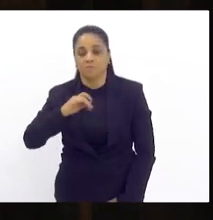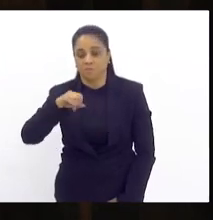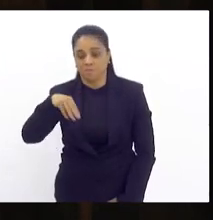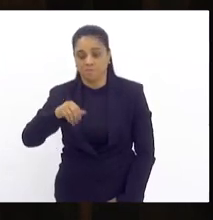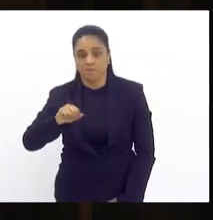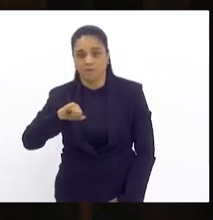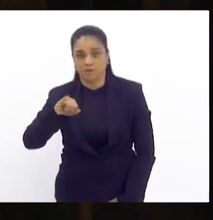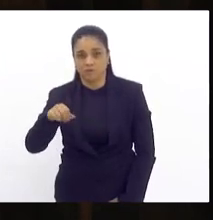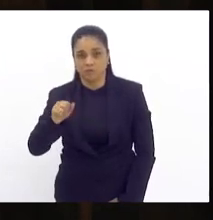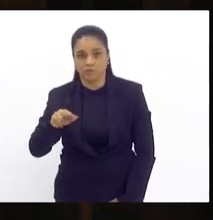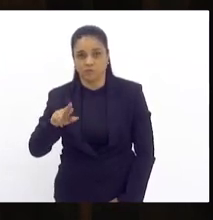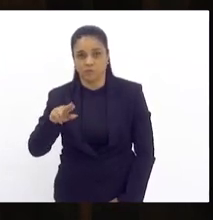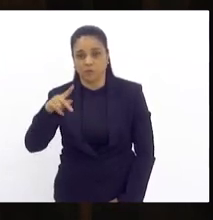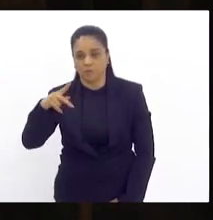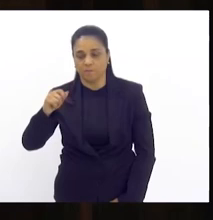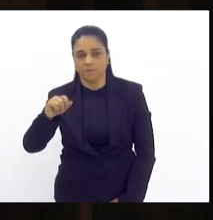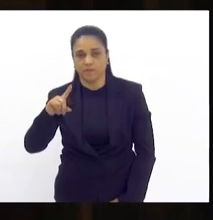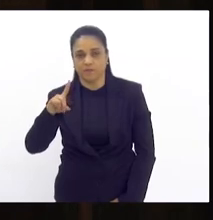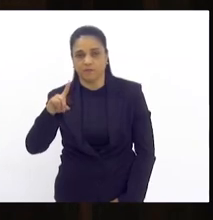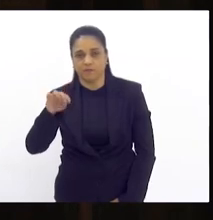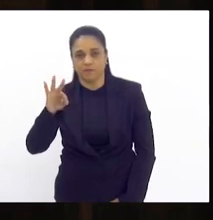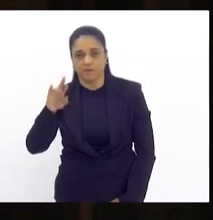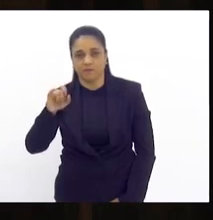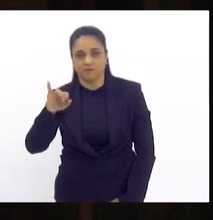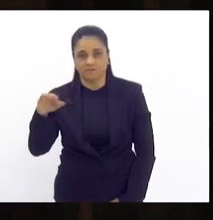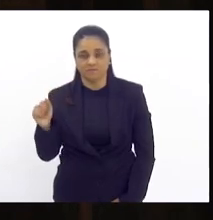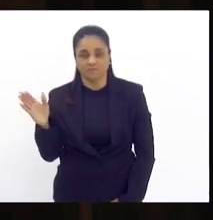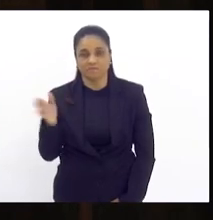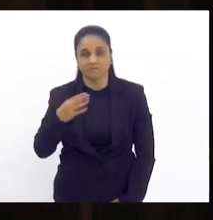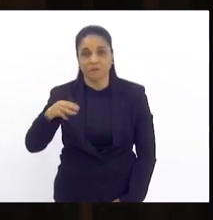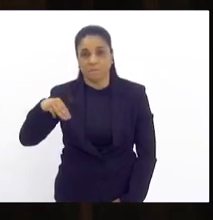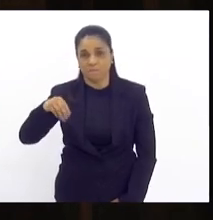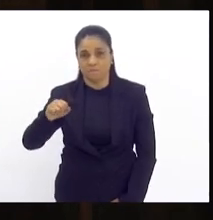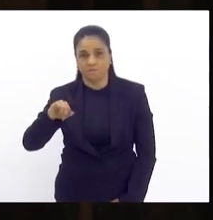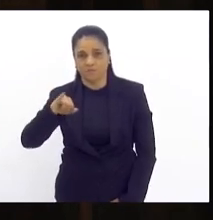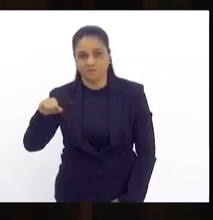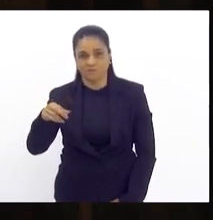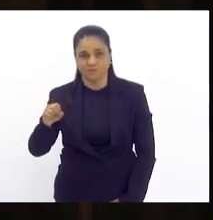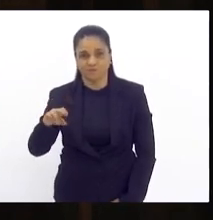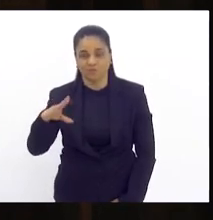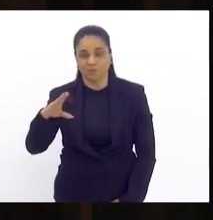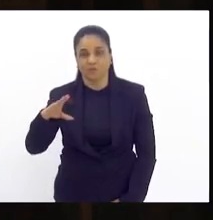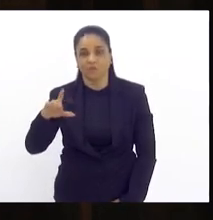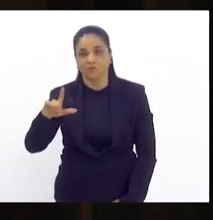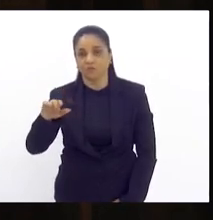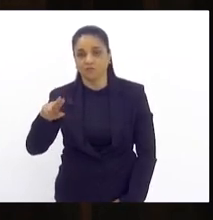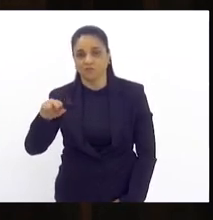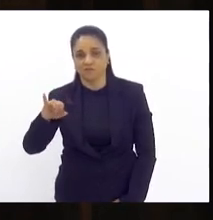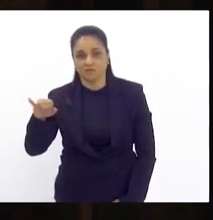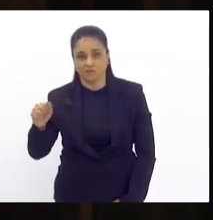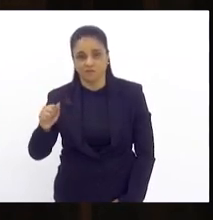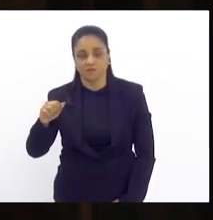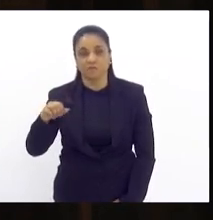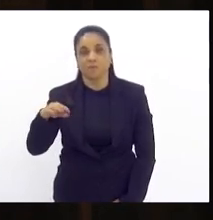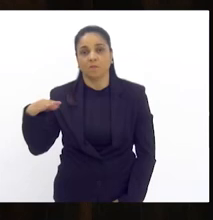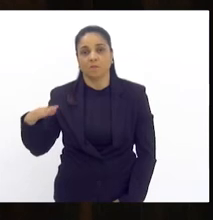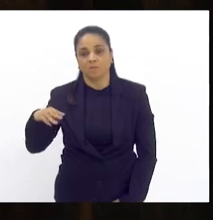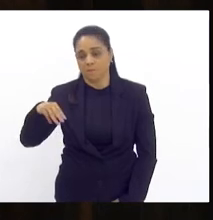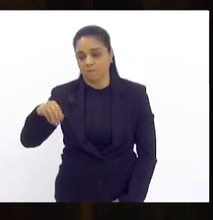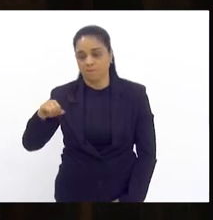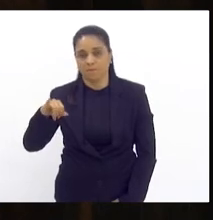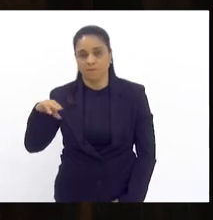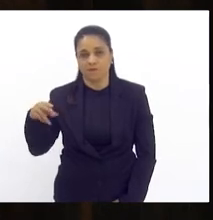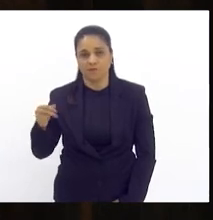Júlio, Major Luciano Coelho dos Santos, Major Rita de Cássia